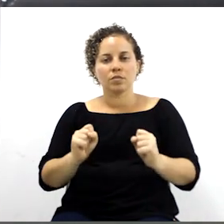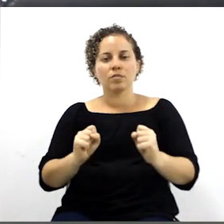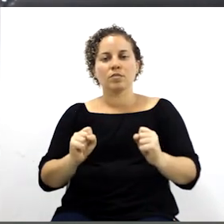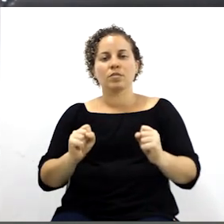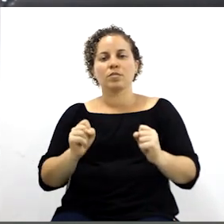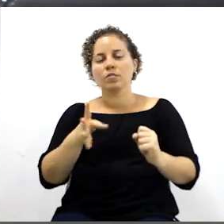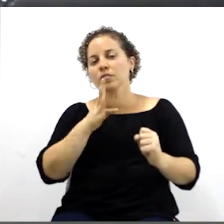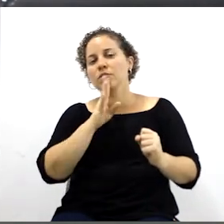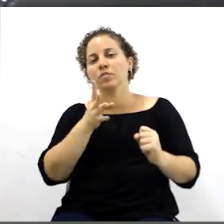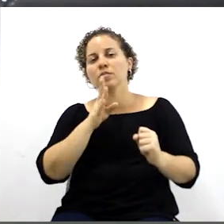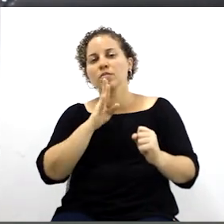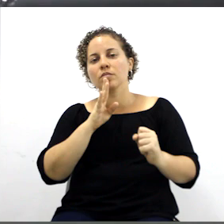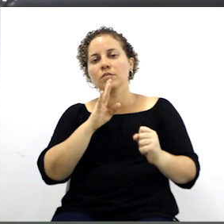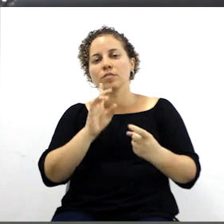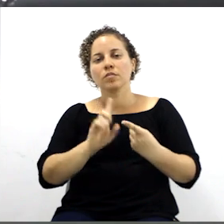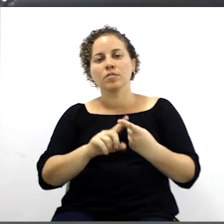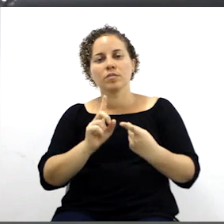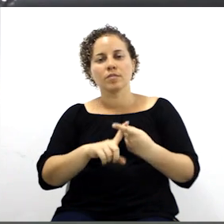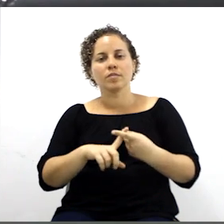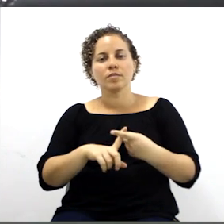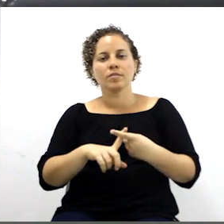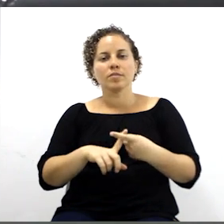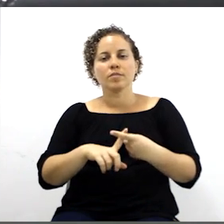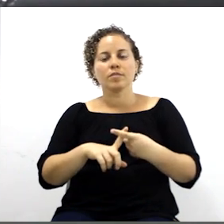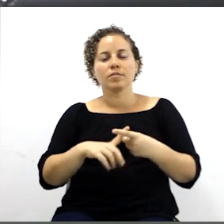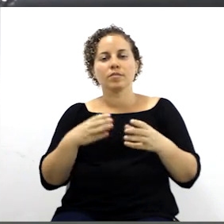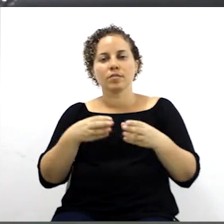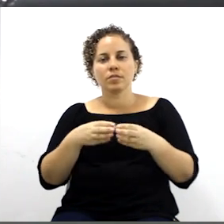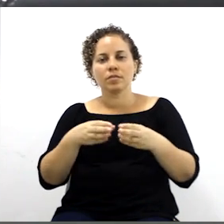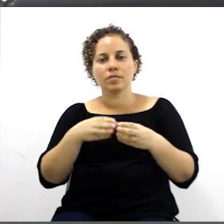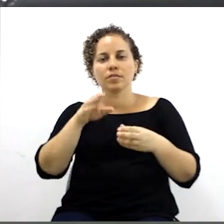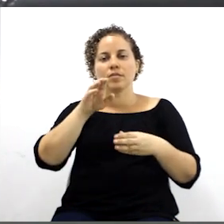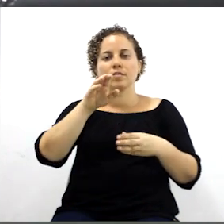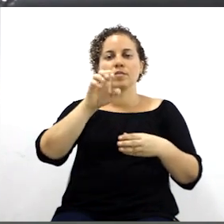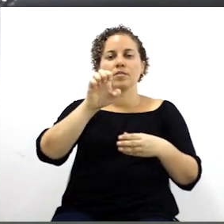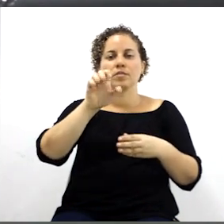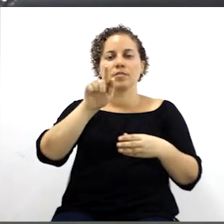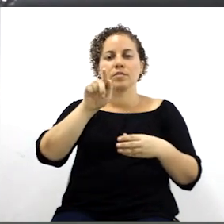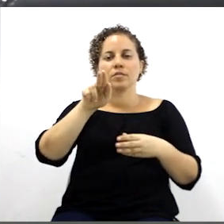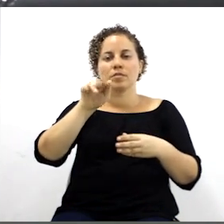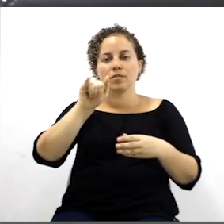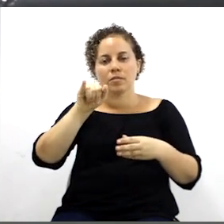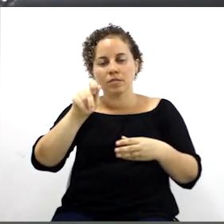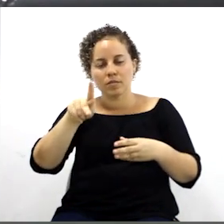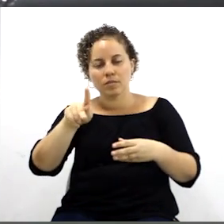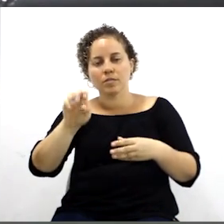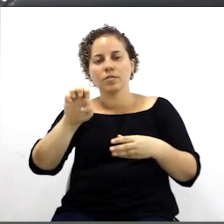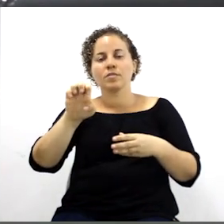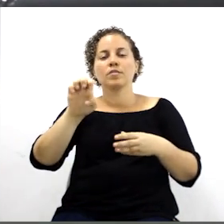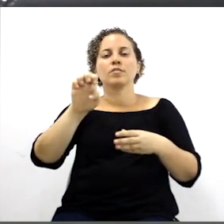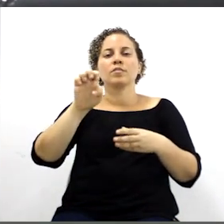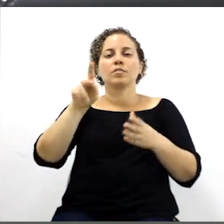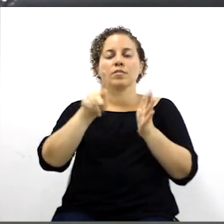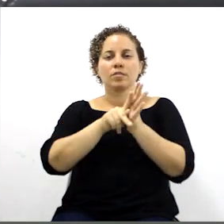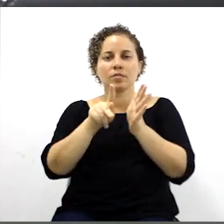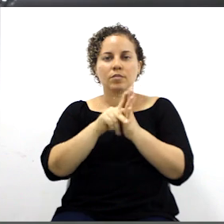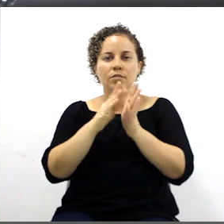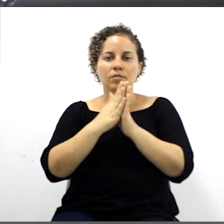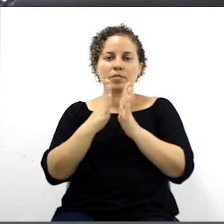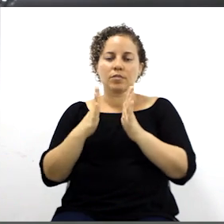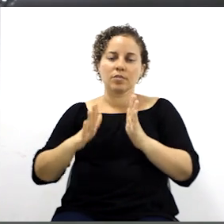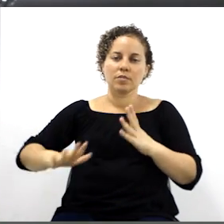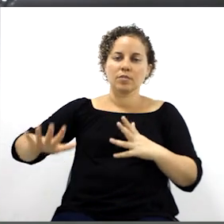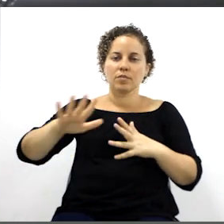desse conhecimento, junto com as equipes que trabalham no atendimento, na parte de referência, na biblioteca como um